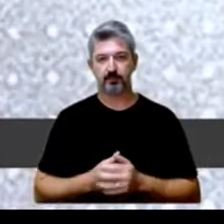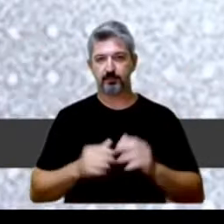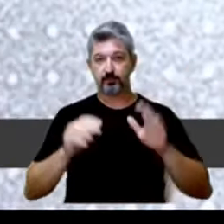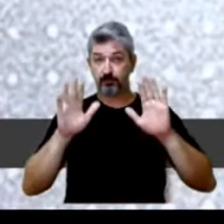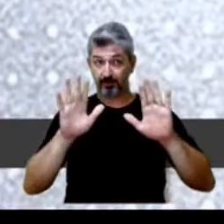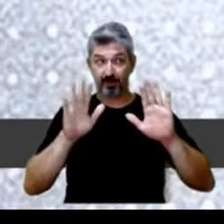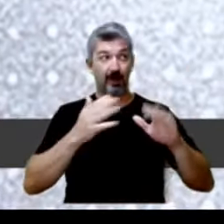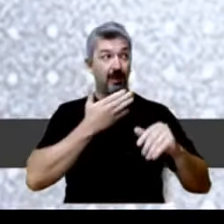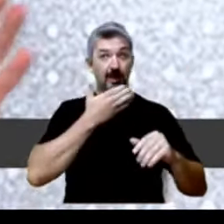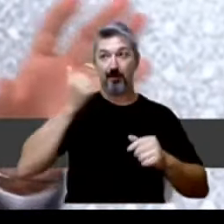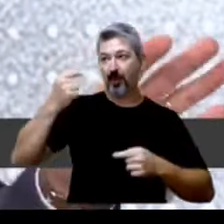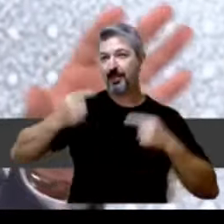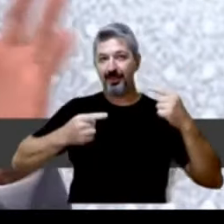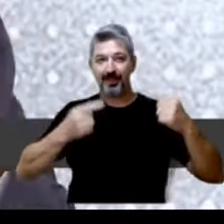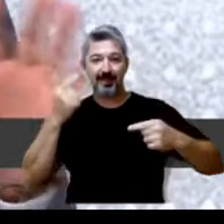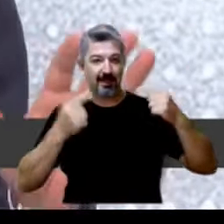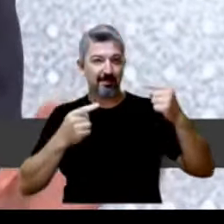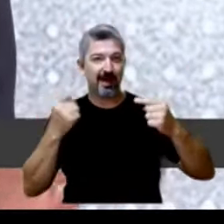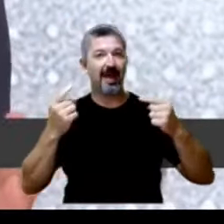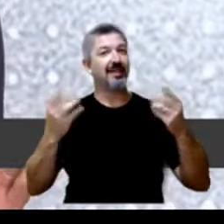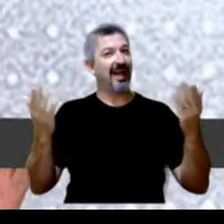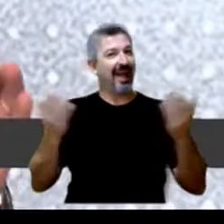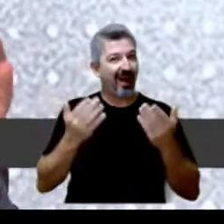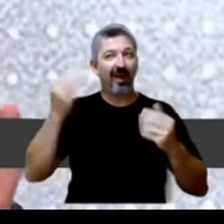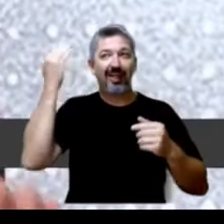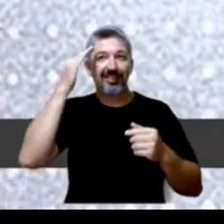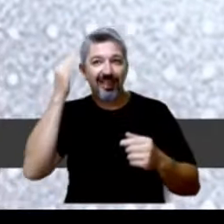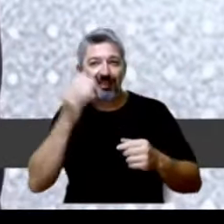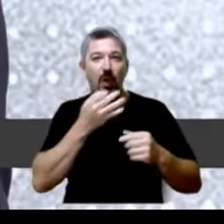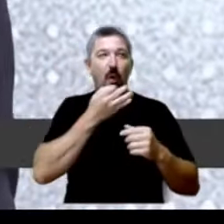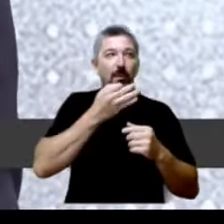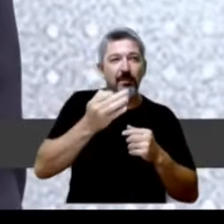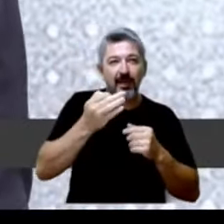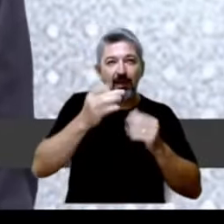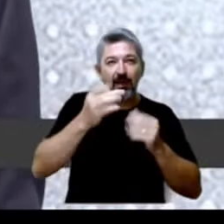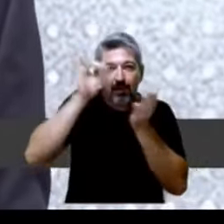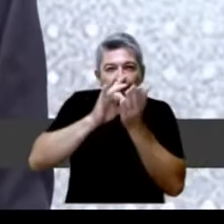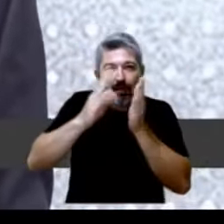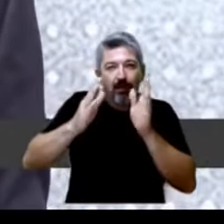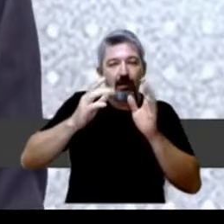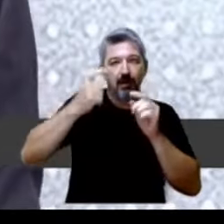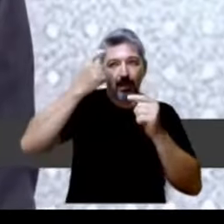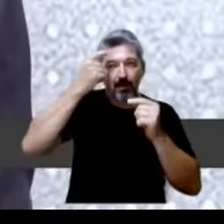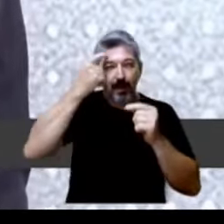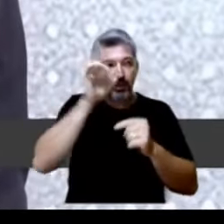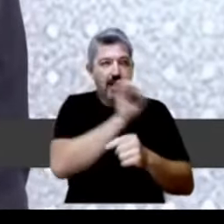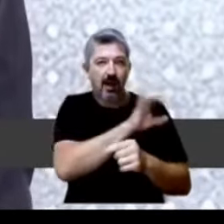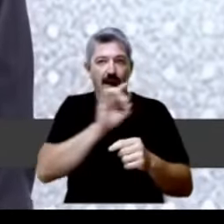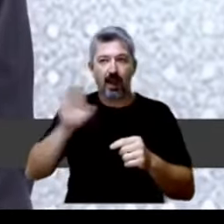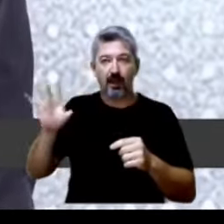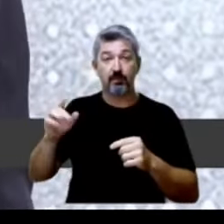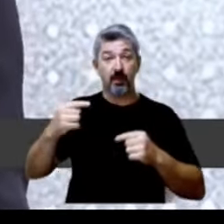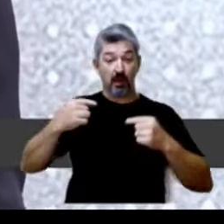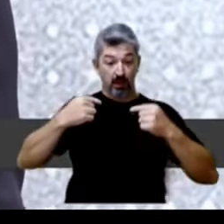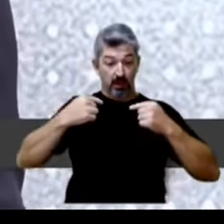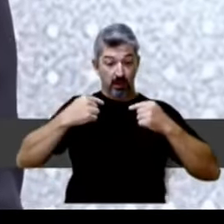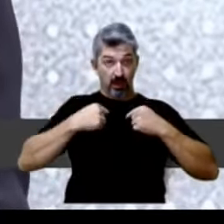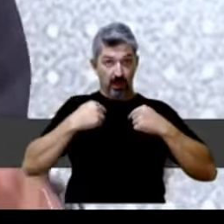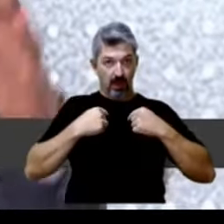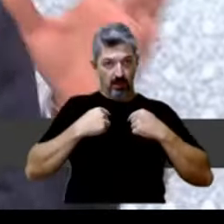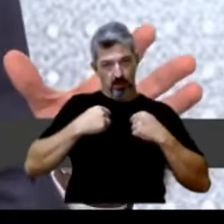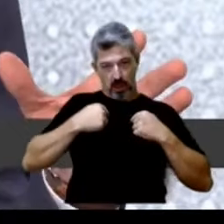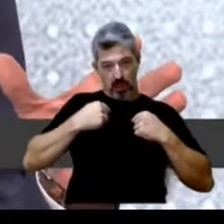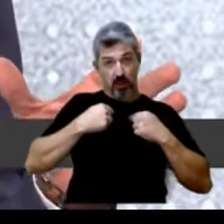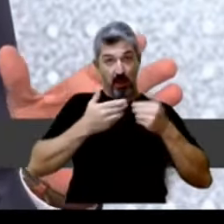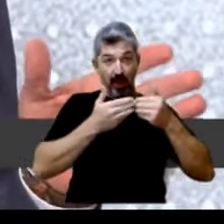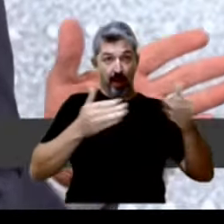aqui. Agora a gente está indo para um campo de entender o que cada um pensa. Vou te dar uma ideia. Eu inaugurei 19 UPAs. Quando